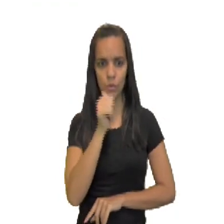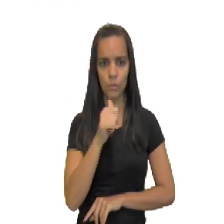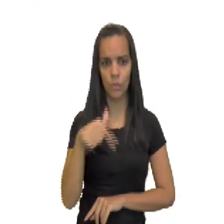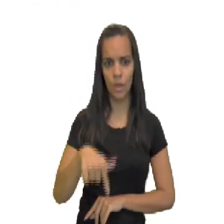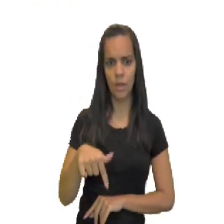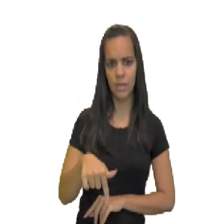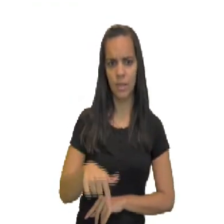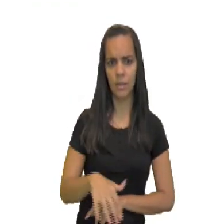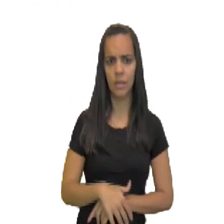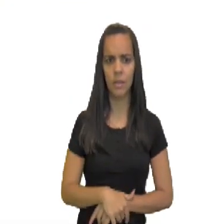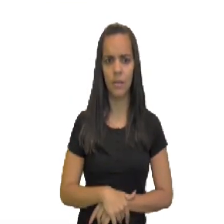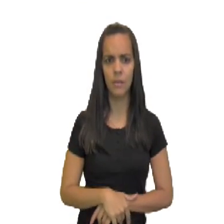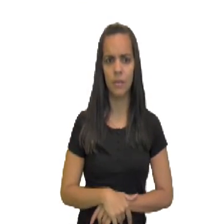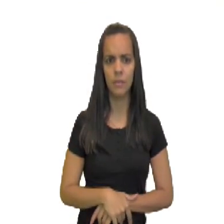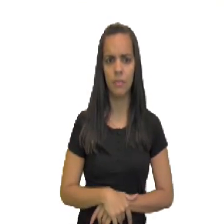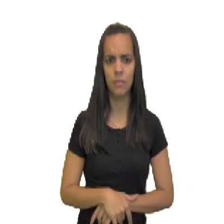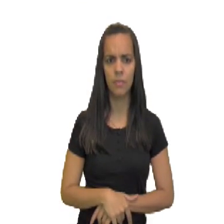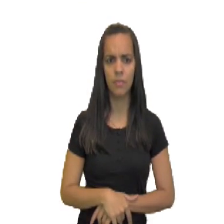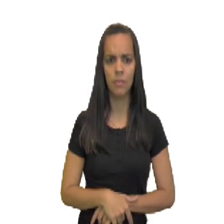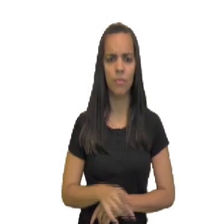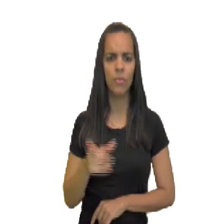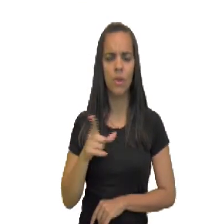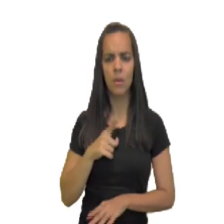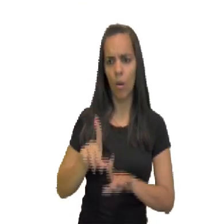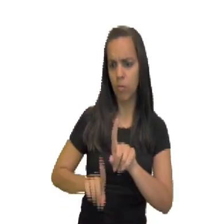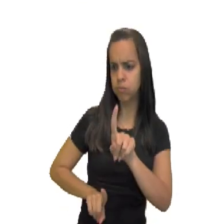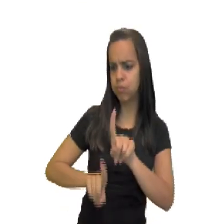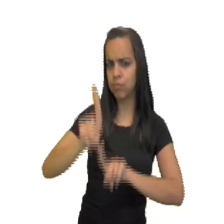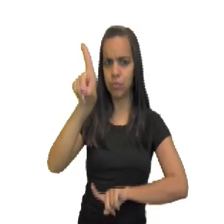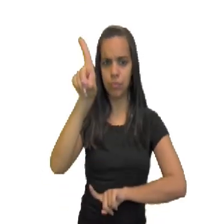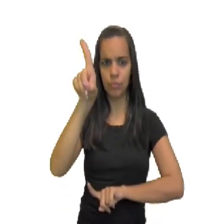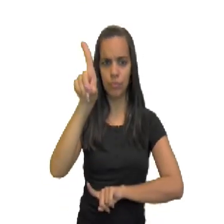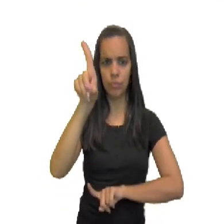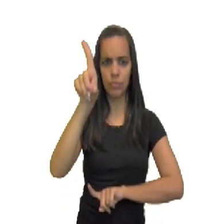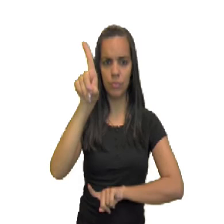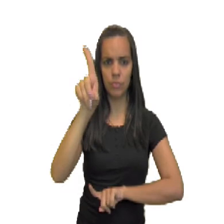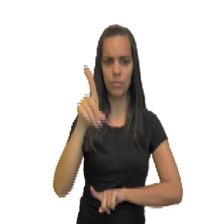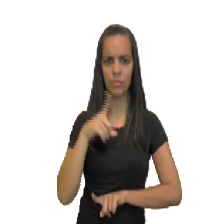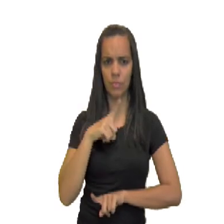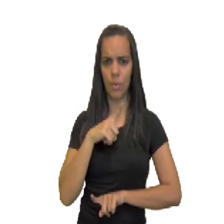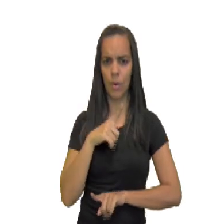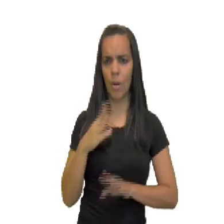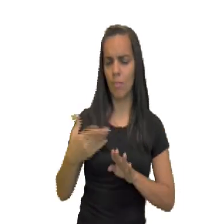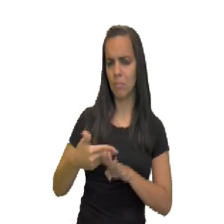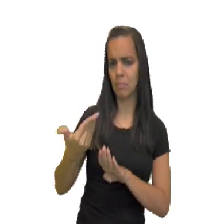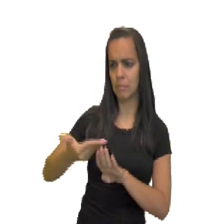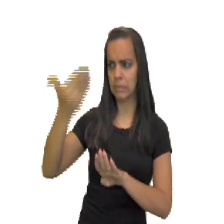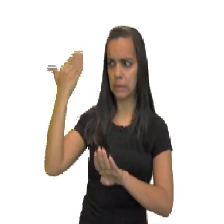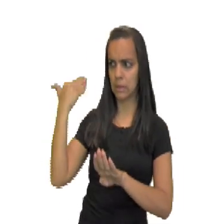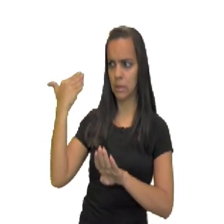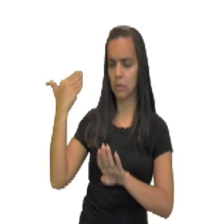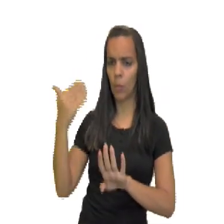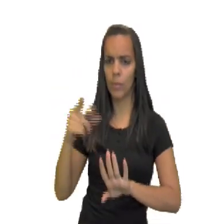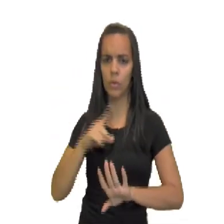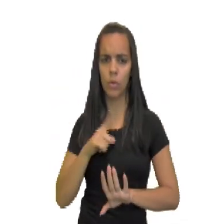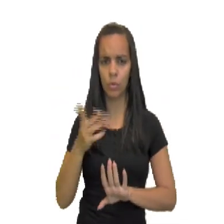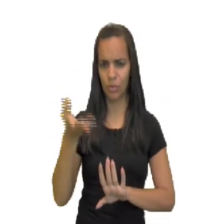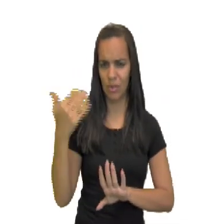2020 cresceu em relação ao pleito anterior. Esse